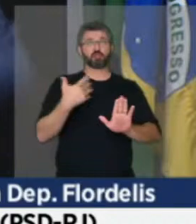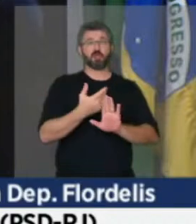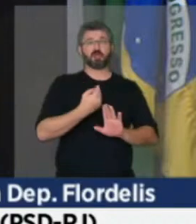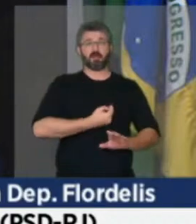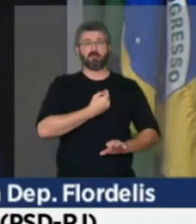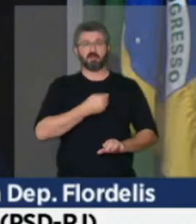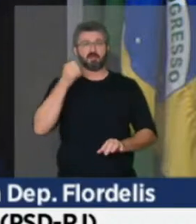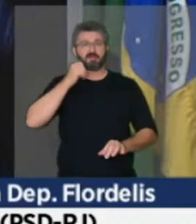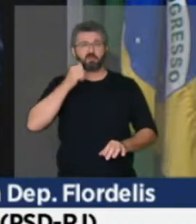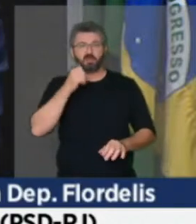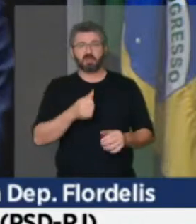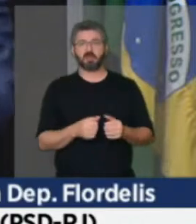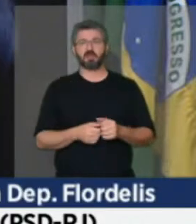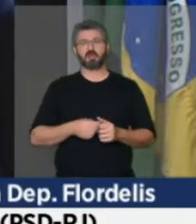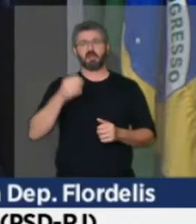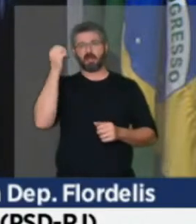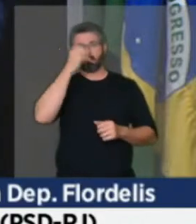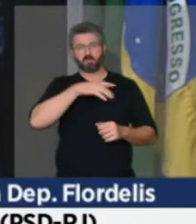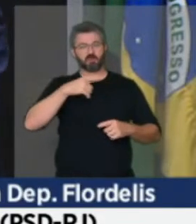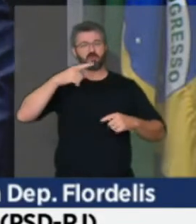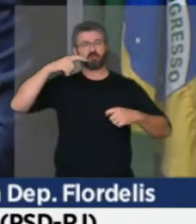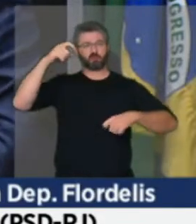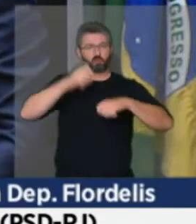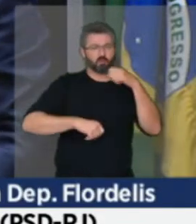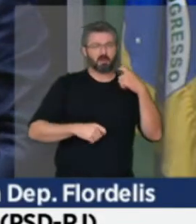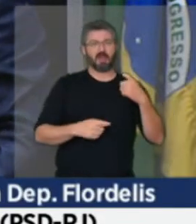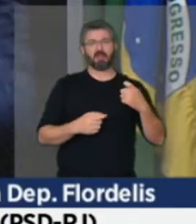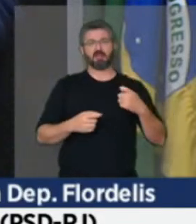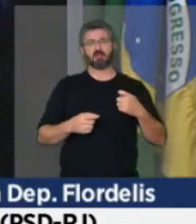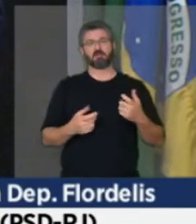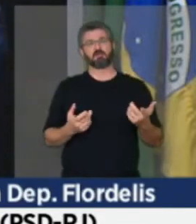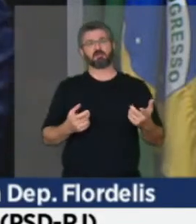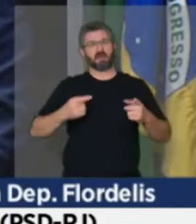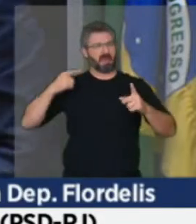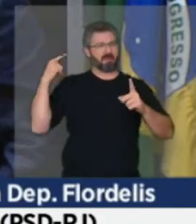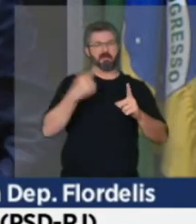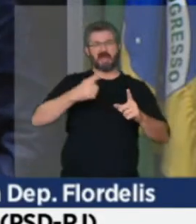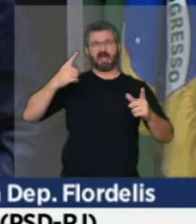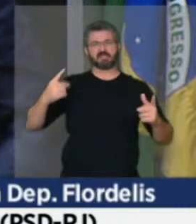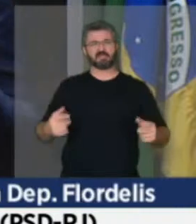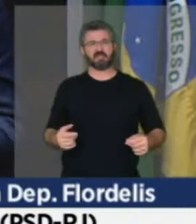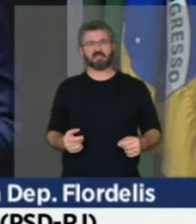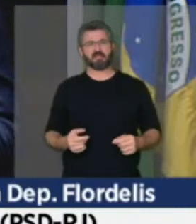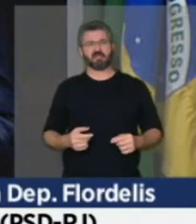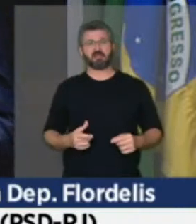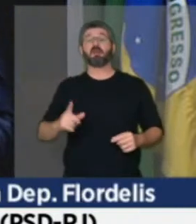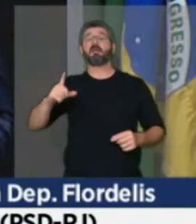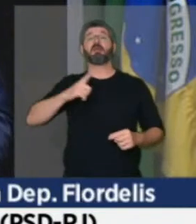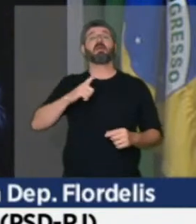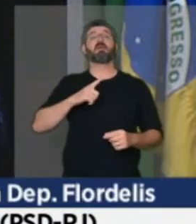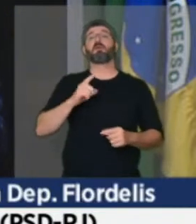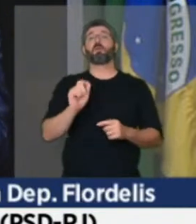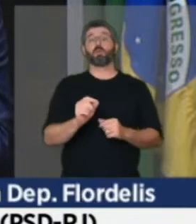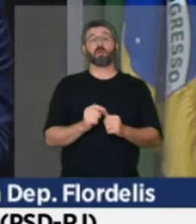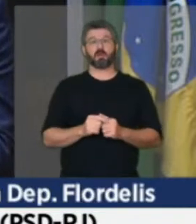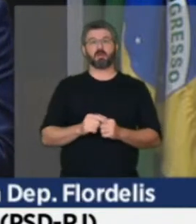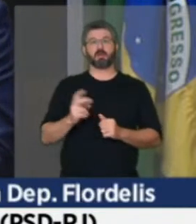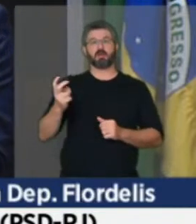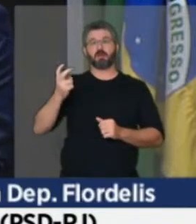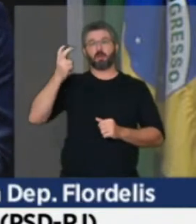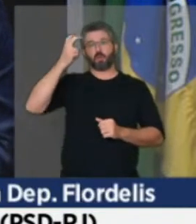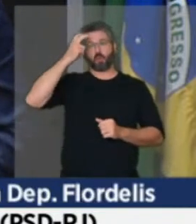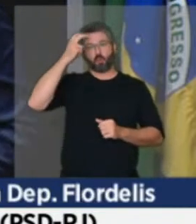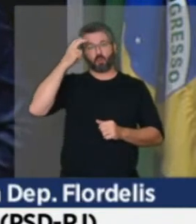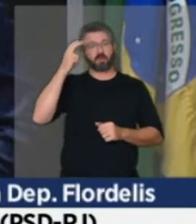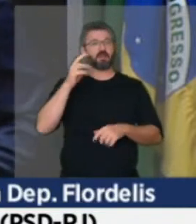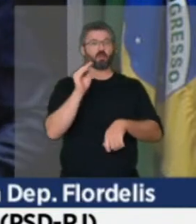mulheres abusadas, violentadas, ameaçadas, há uma cultura de